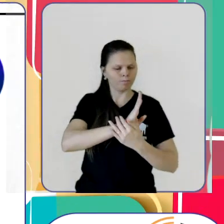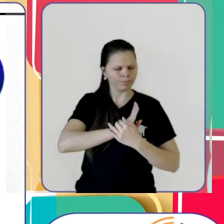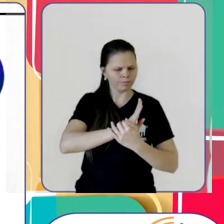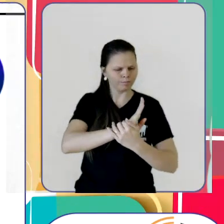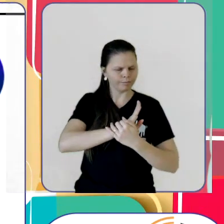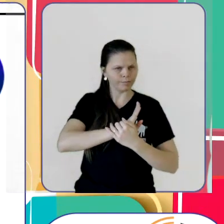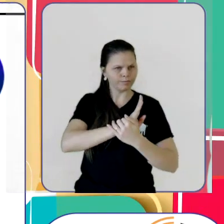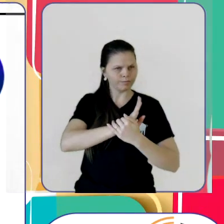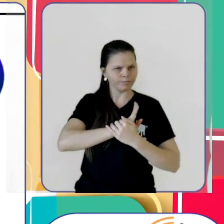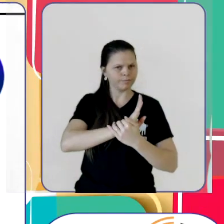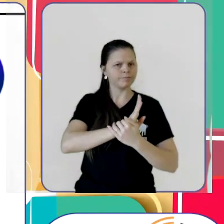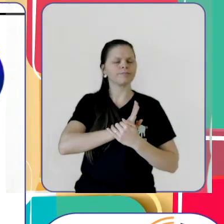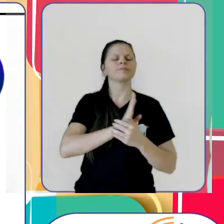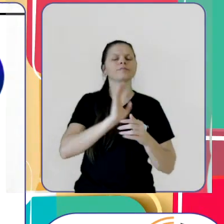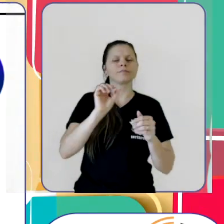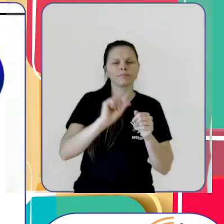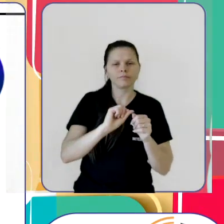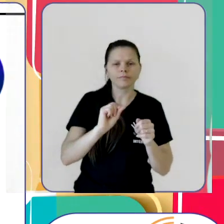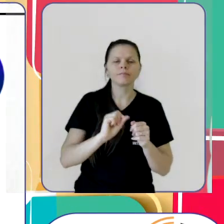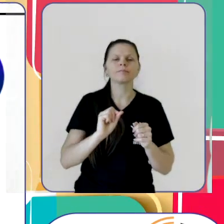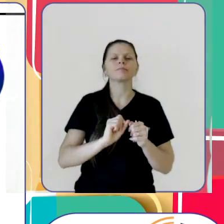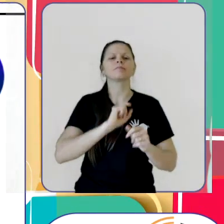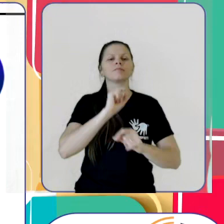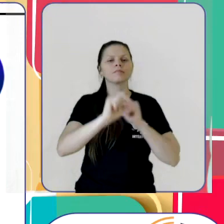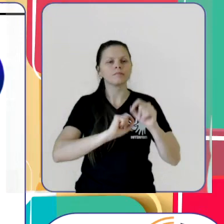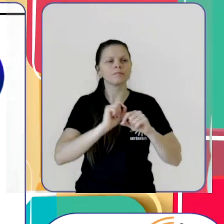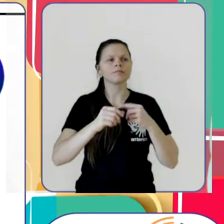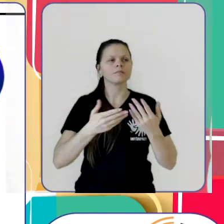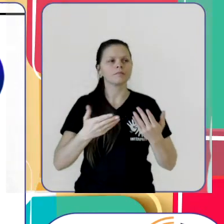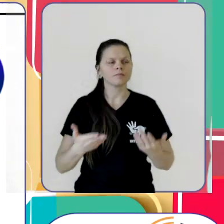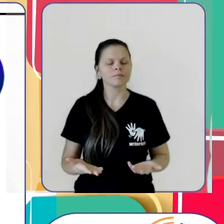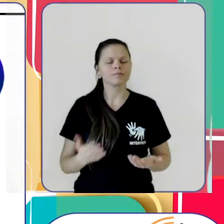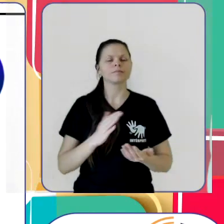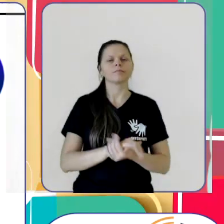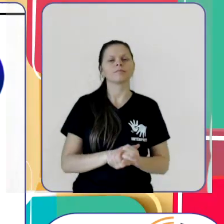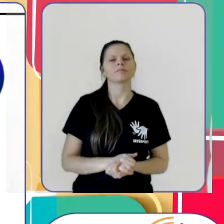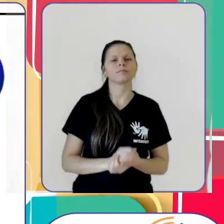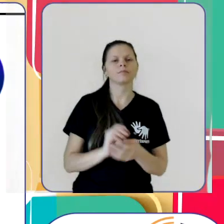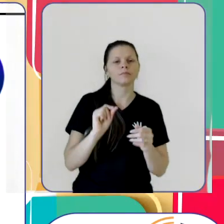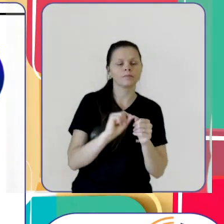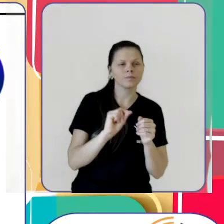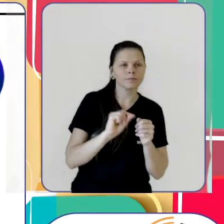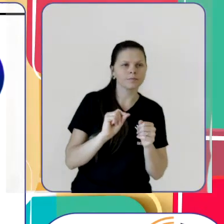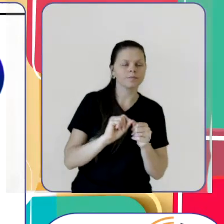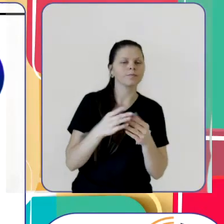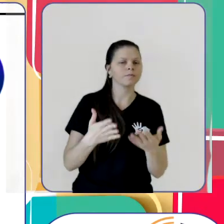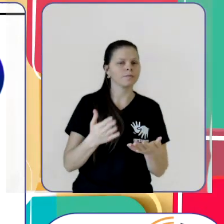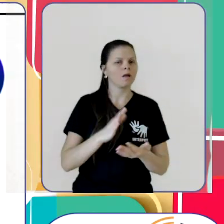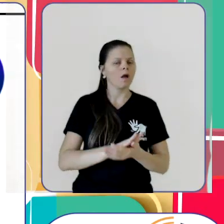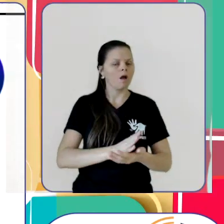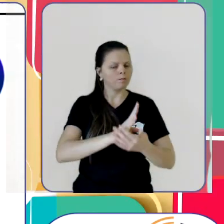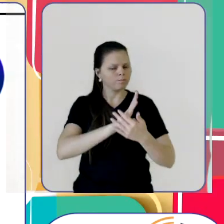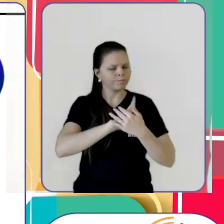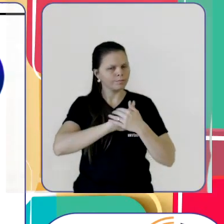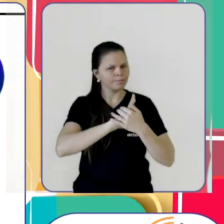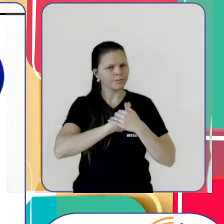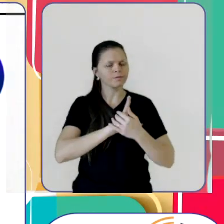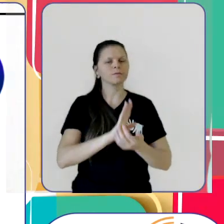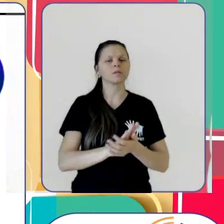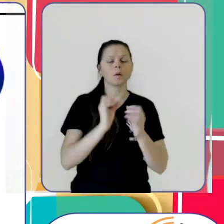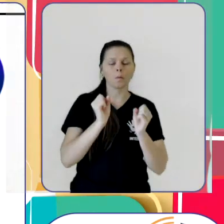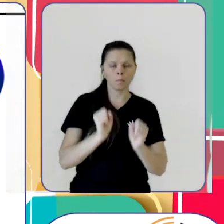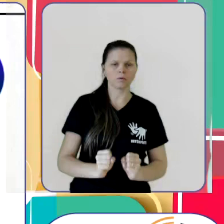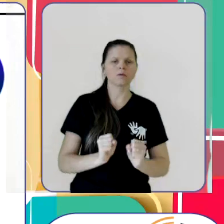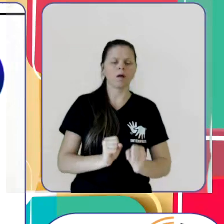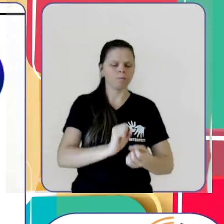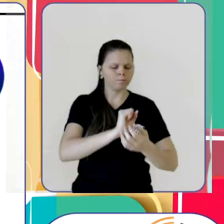o músculo cardíaco que faz com que ele faça, esse batimento, possa